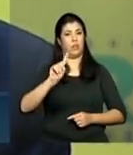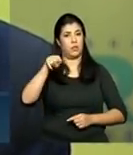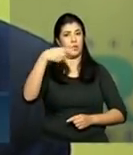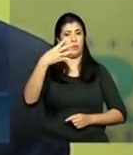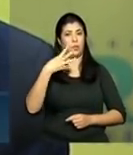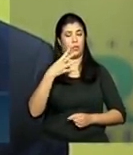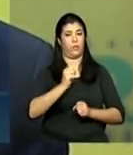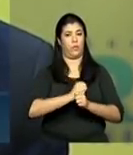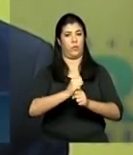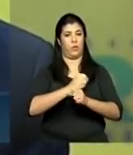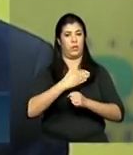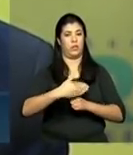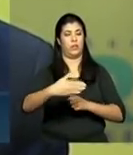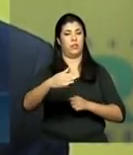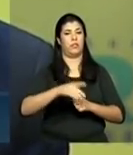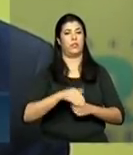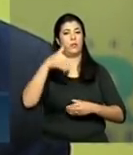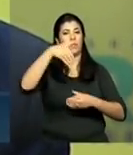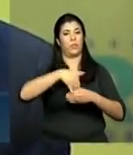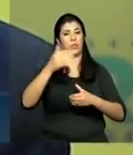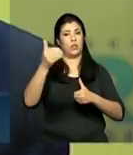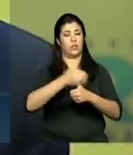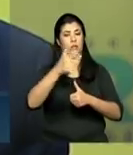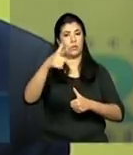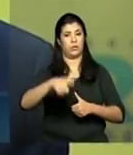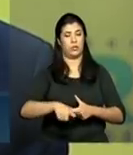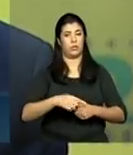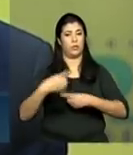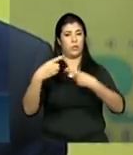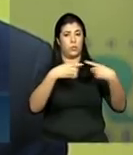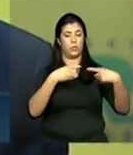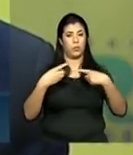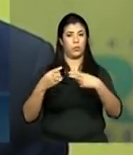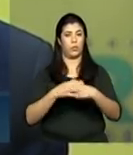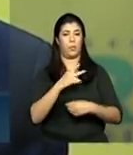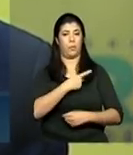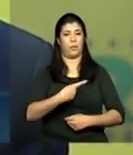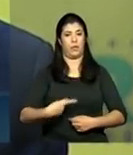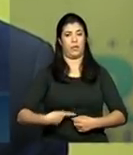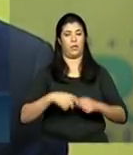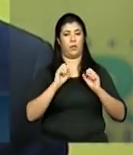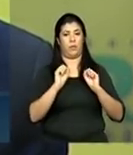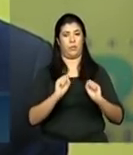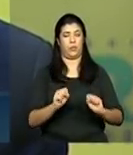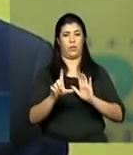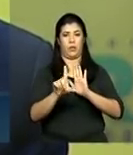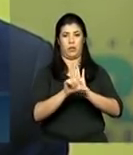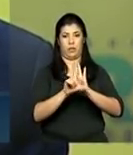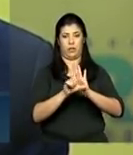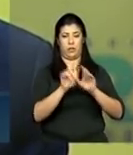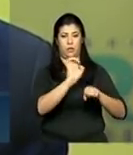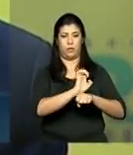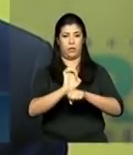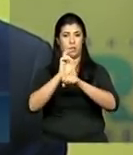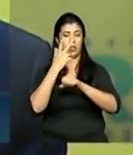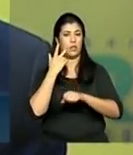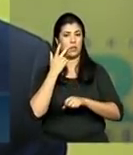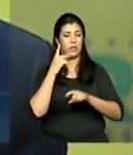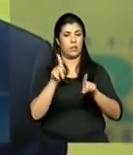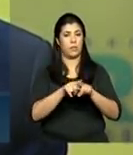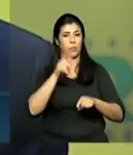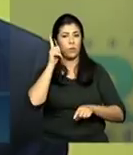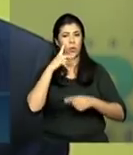depois, já reeleito, Cid disputou a presidência do Poder Legislativo Estadual. Ele conquistou a vitória